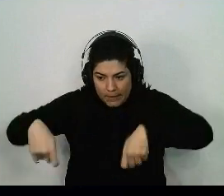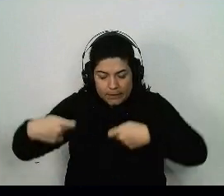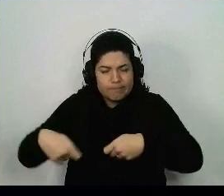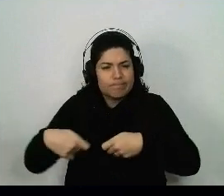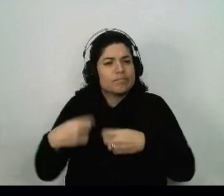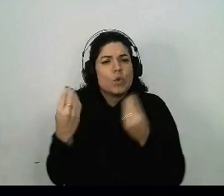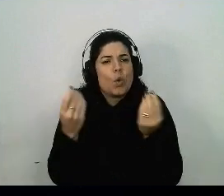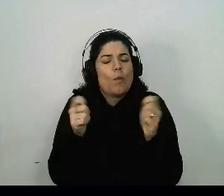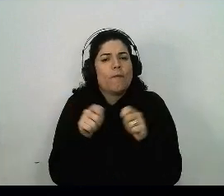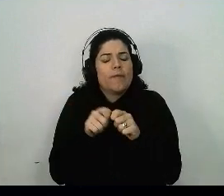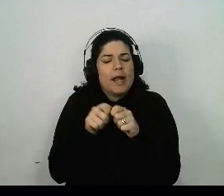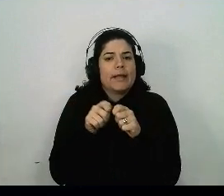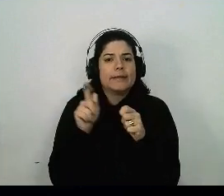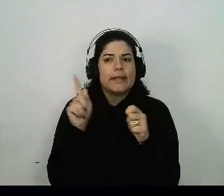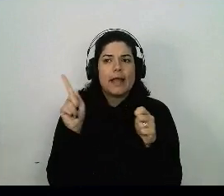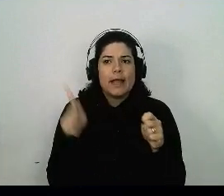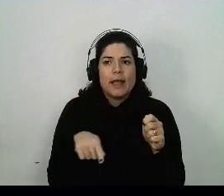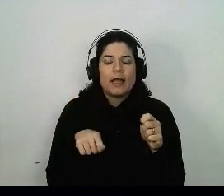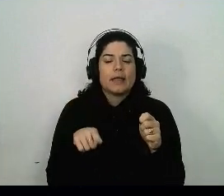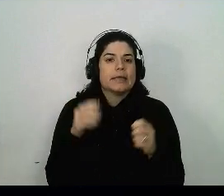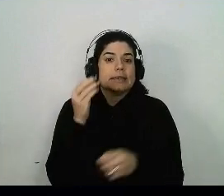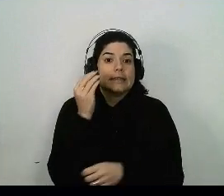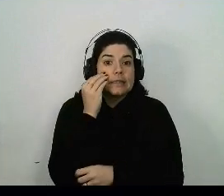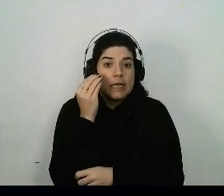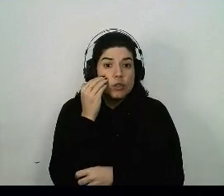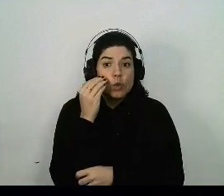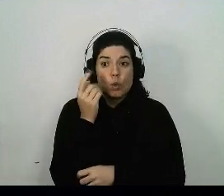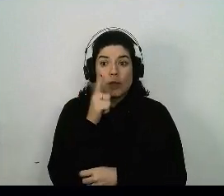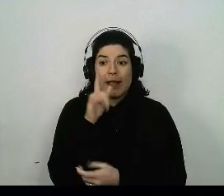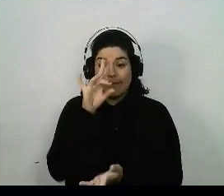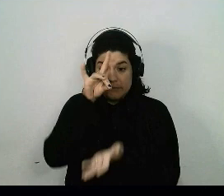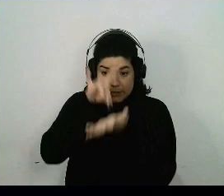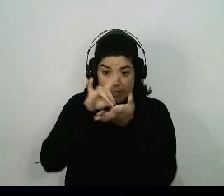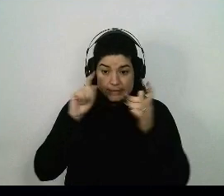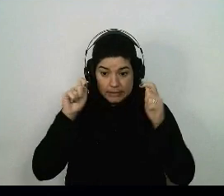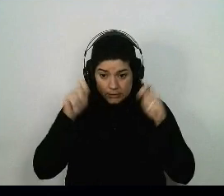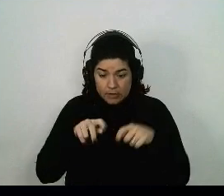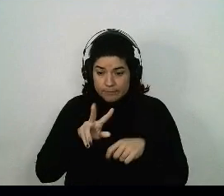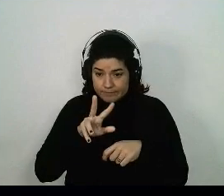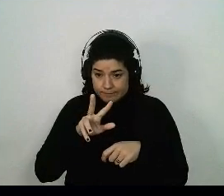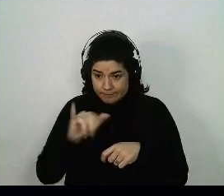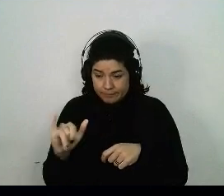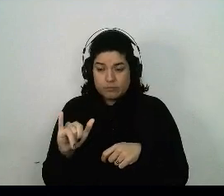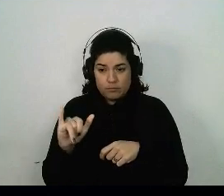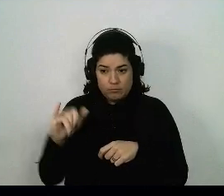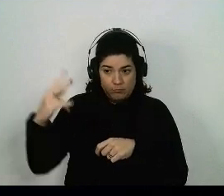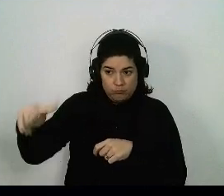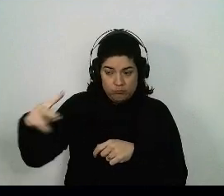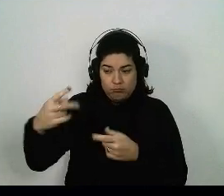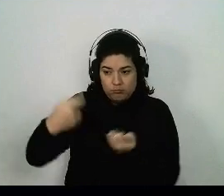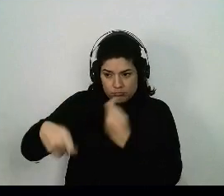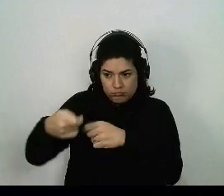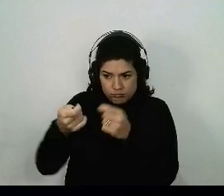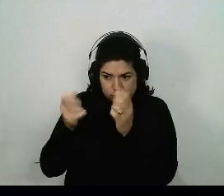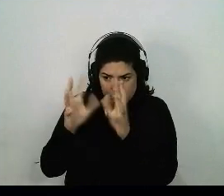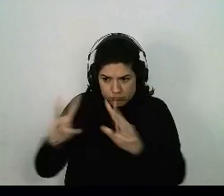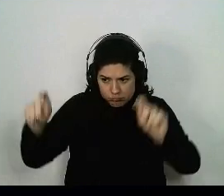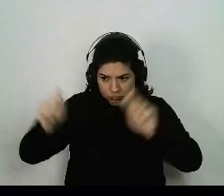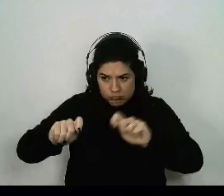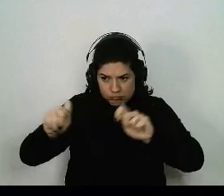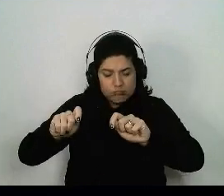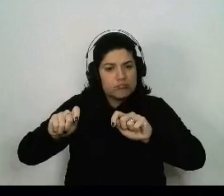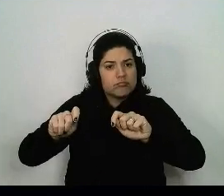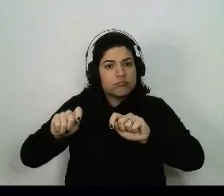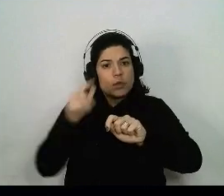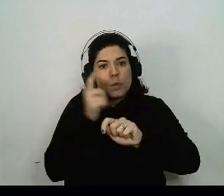faz um teste para ver se isso realmente vai sanar a necessidade de negócio, está de acordo com o outcome